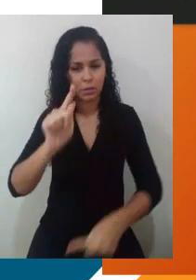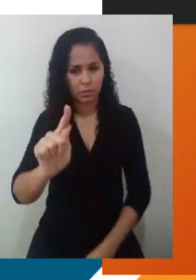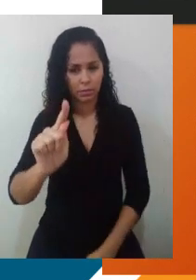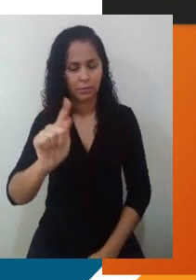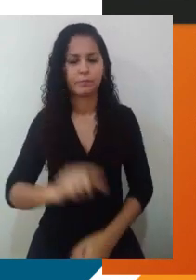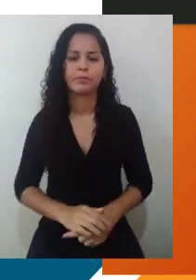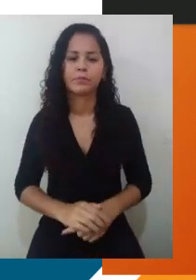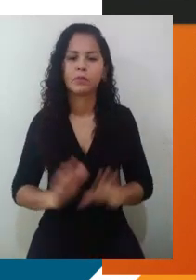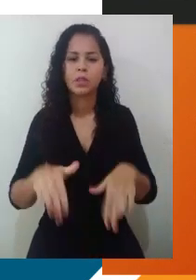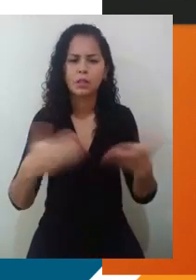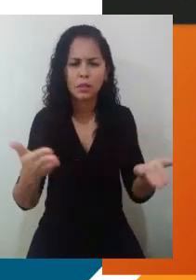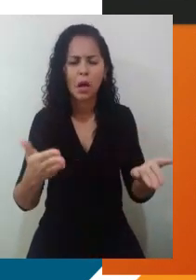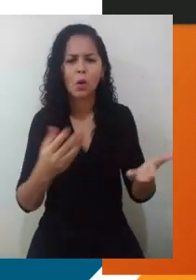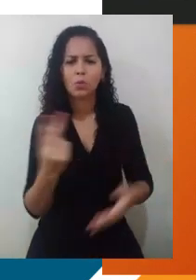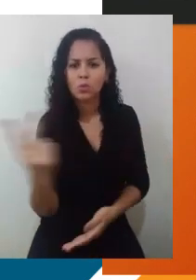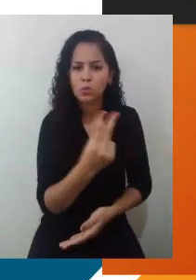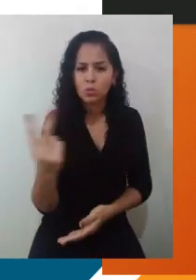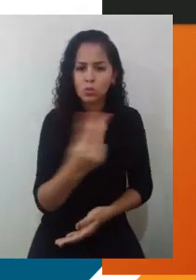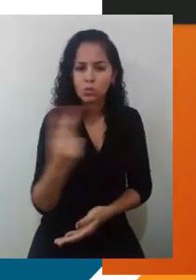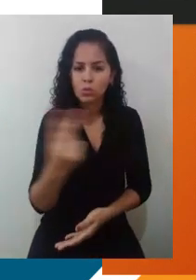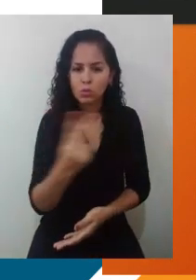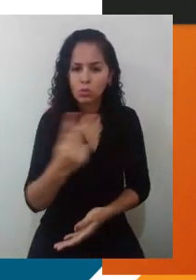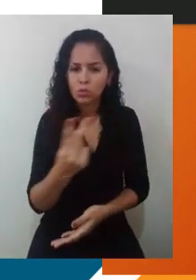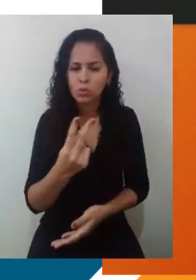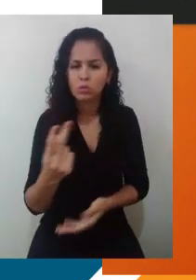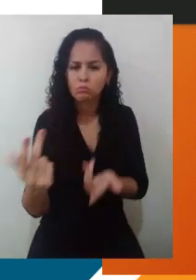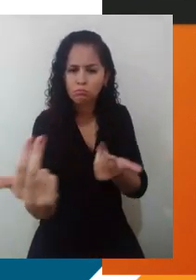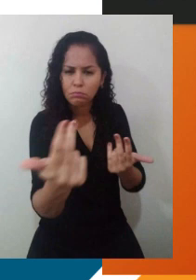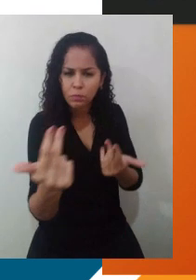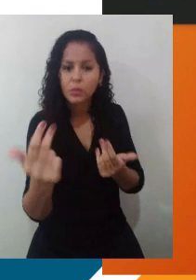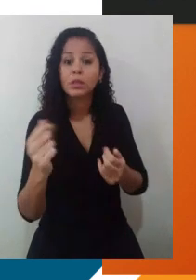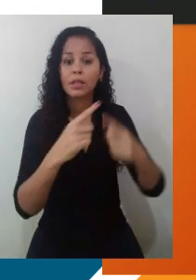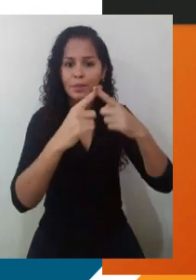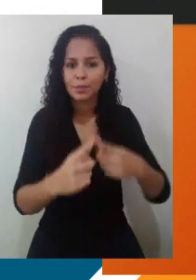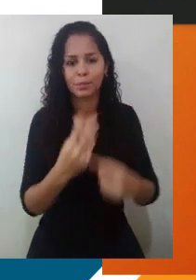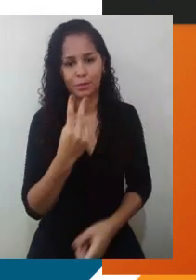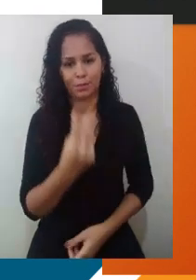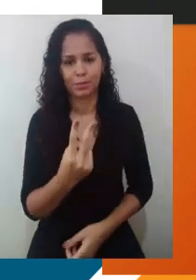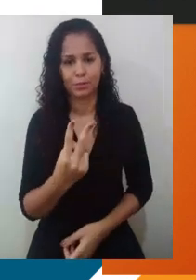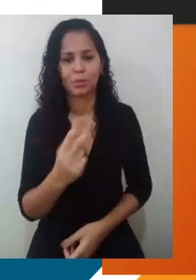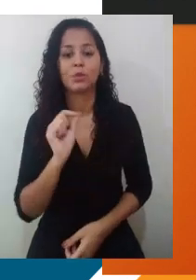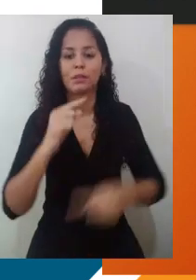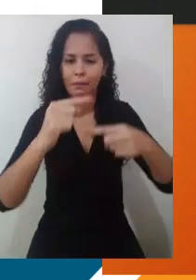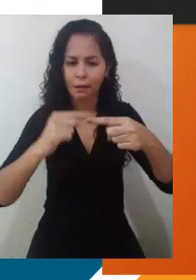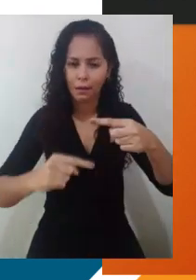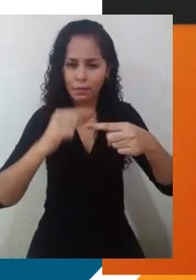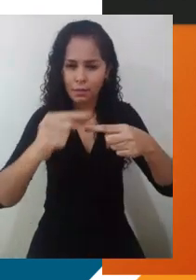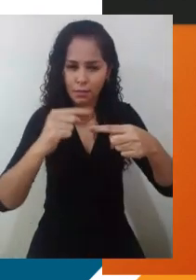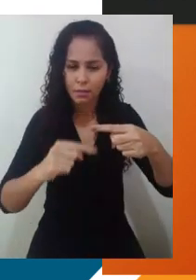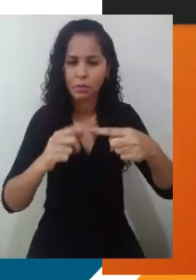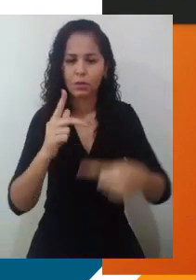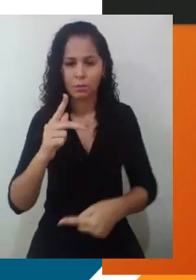razão da progressão geométrica, de modo que ambos os lados dessa nossa igualdade vai ser multiplicada por 2, que é a